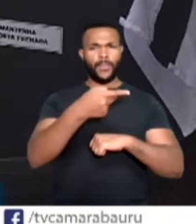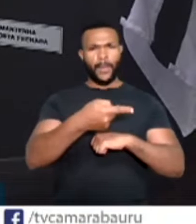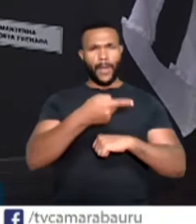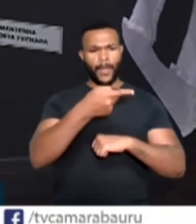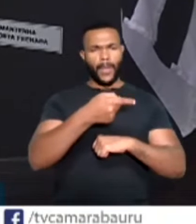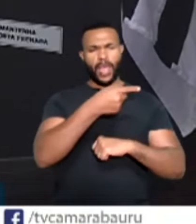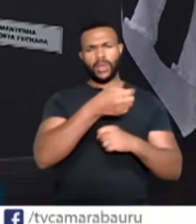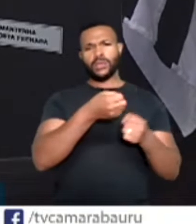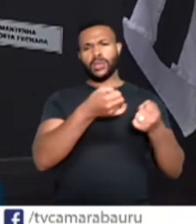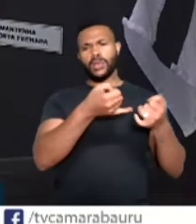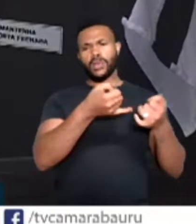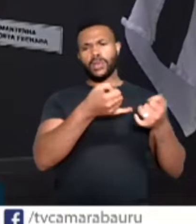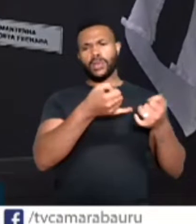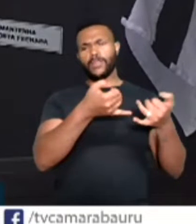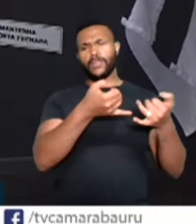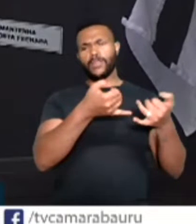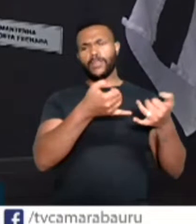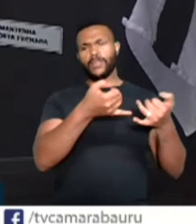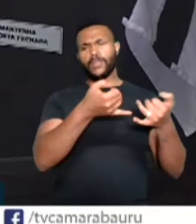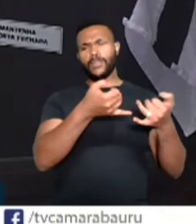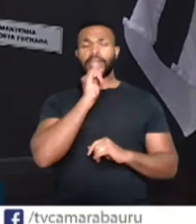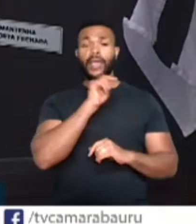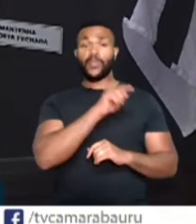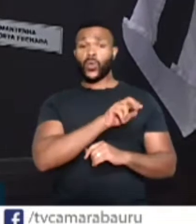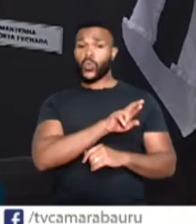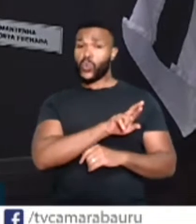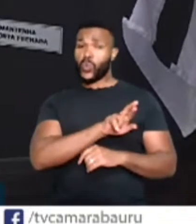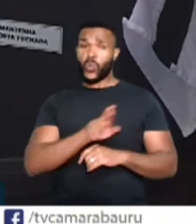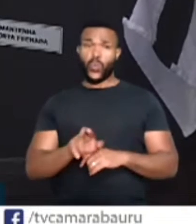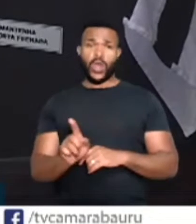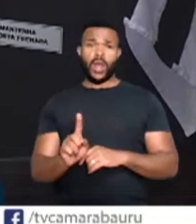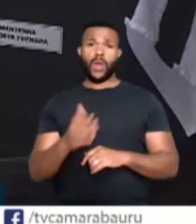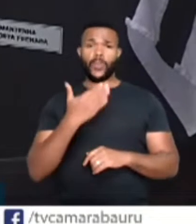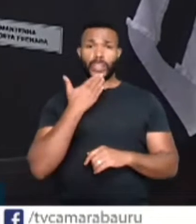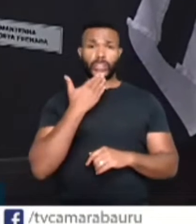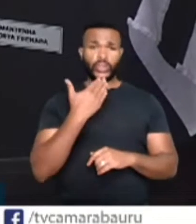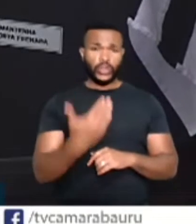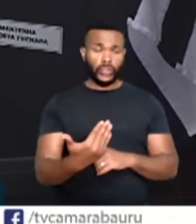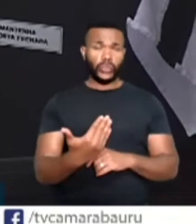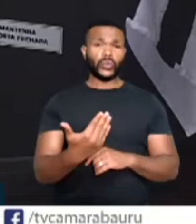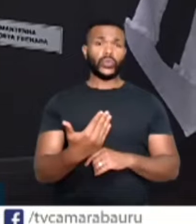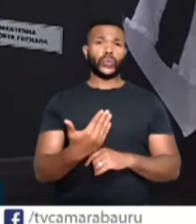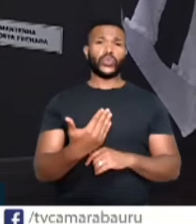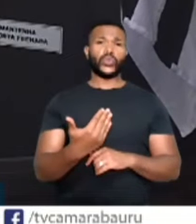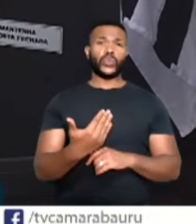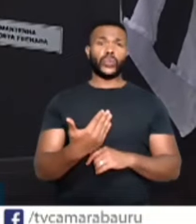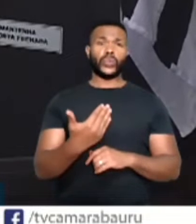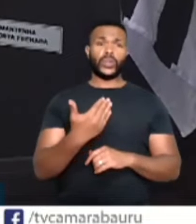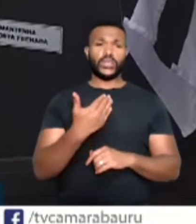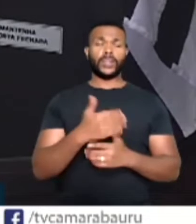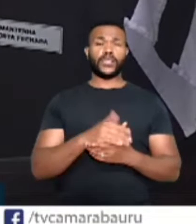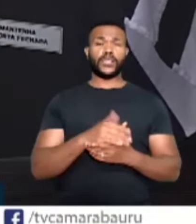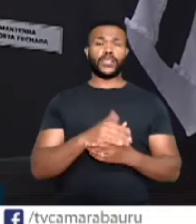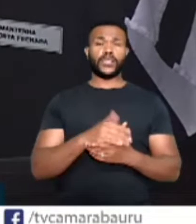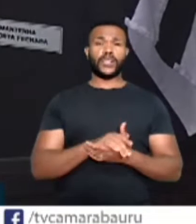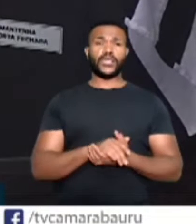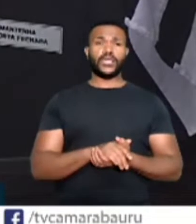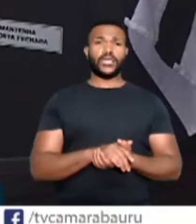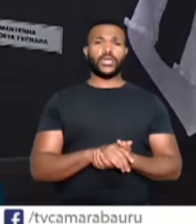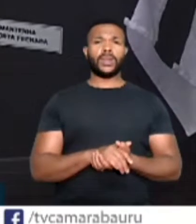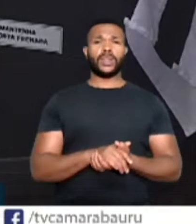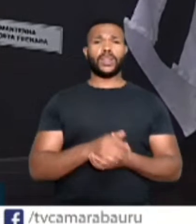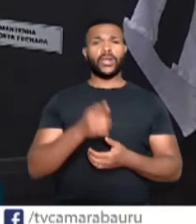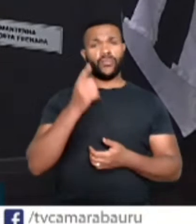questão da não resposta das solicitações quanto à precificação da coleta de